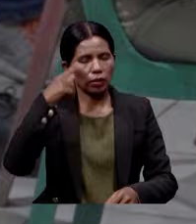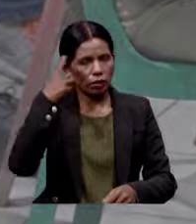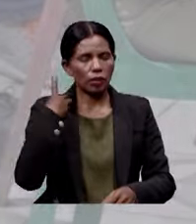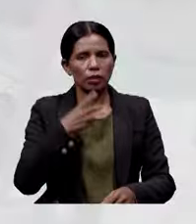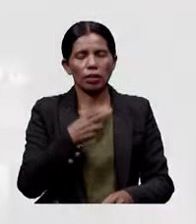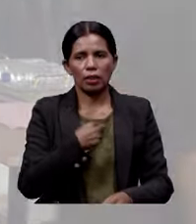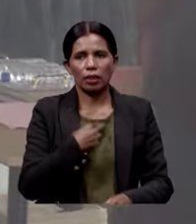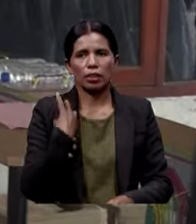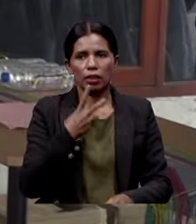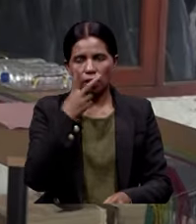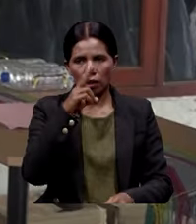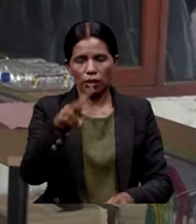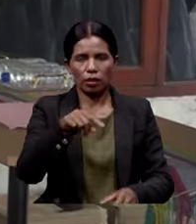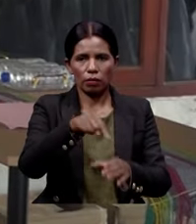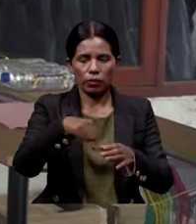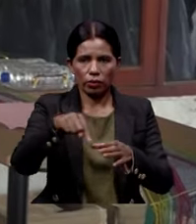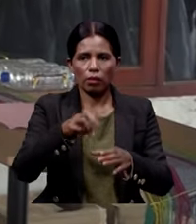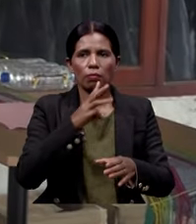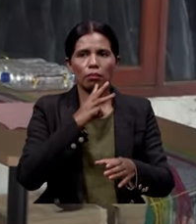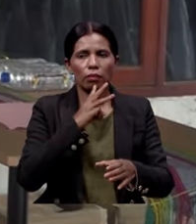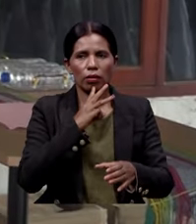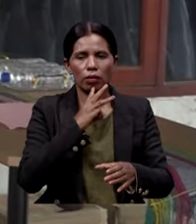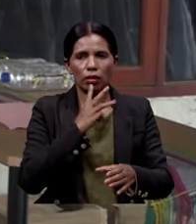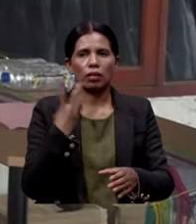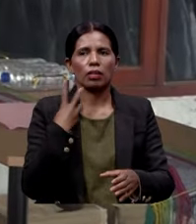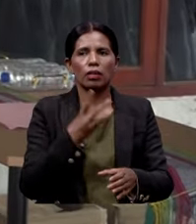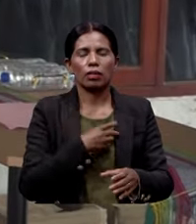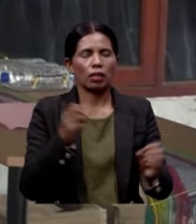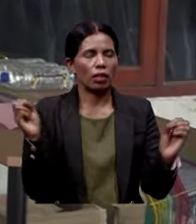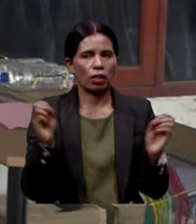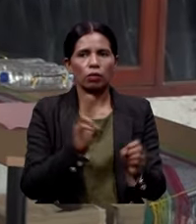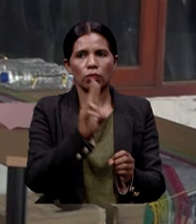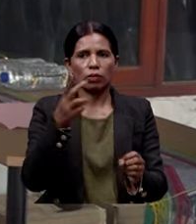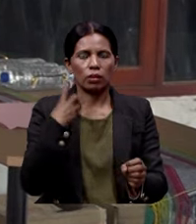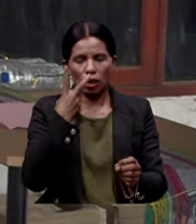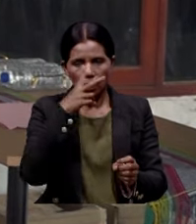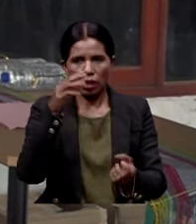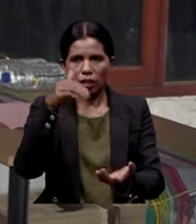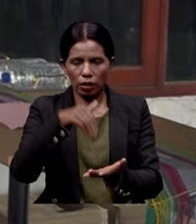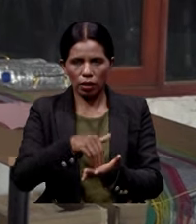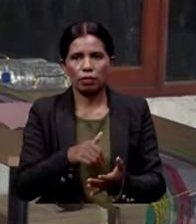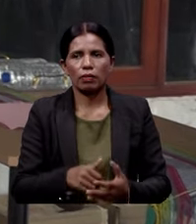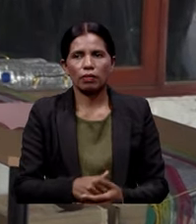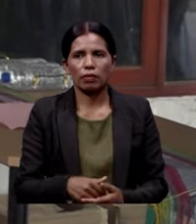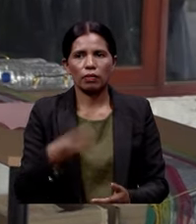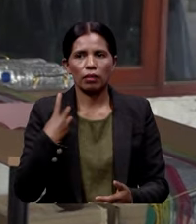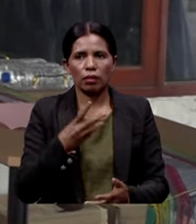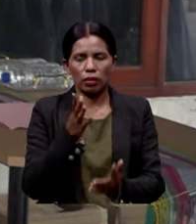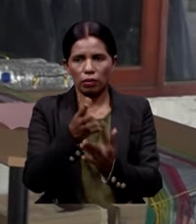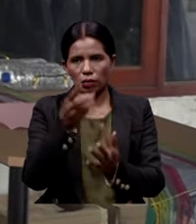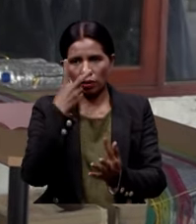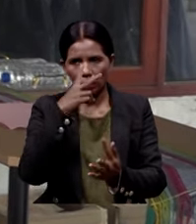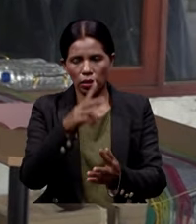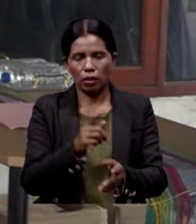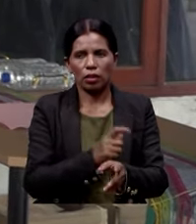hari perfurasan BSNB durante ini telah usa, itu hari filafali, itu tung, itu